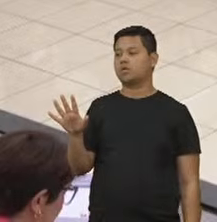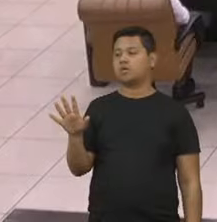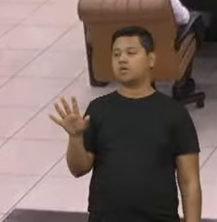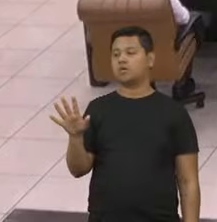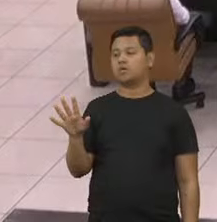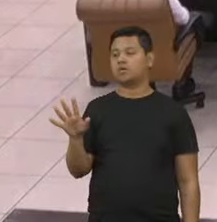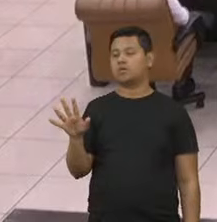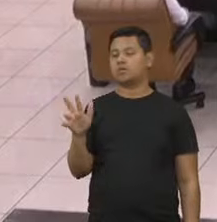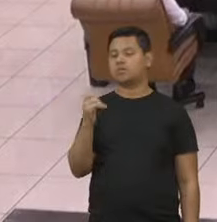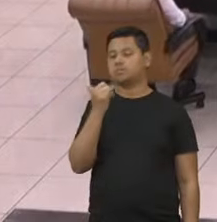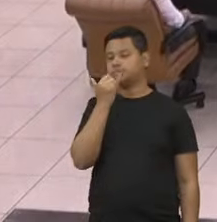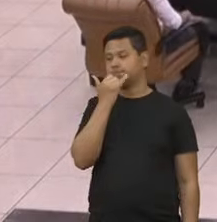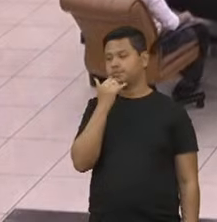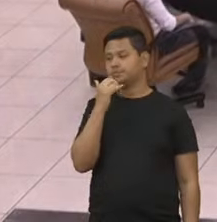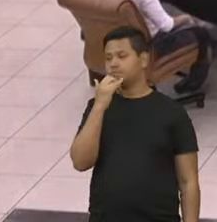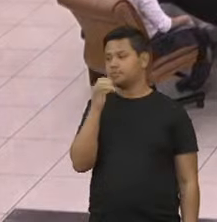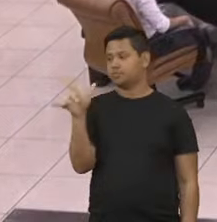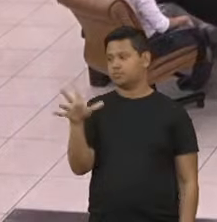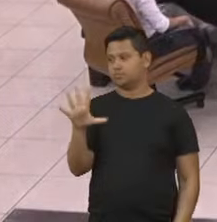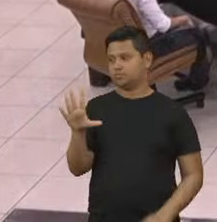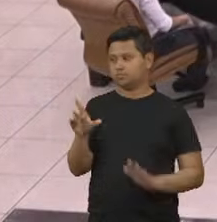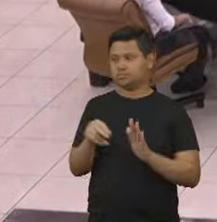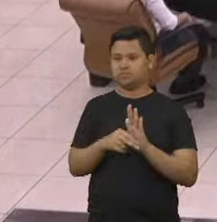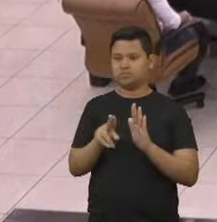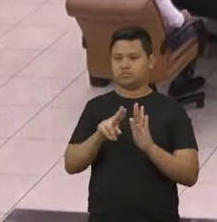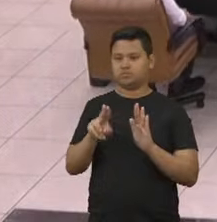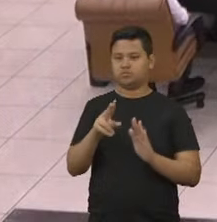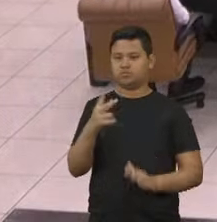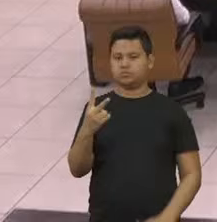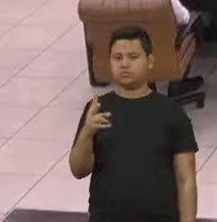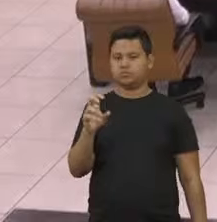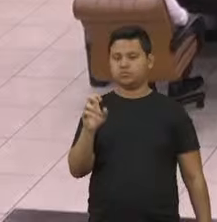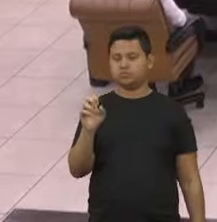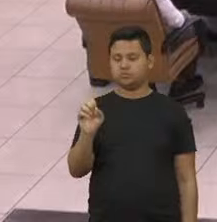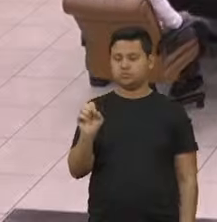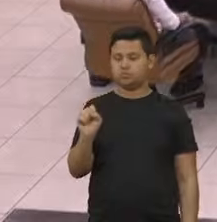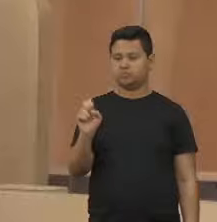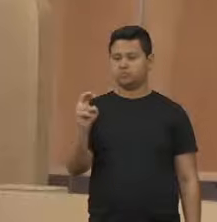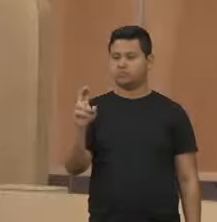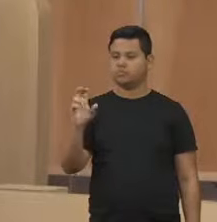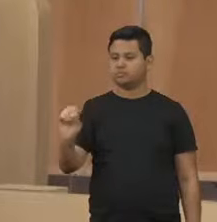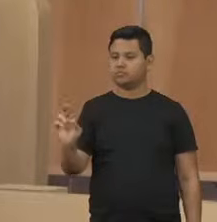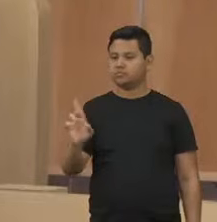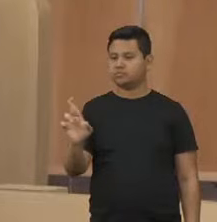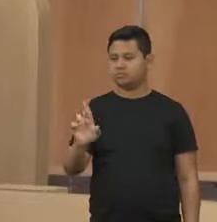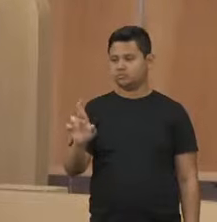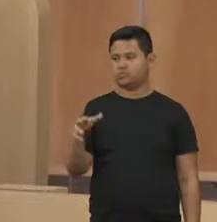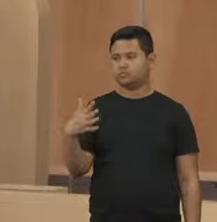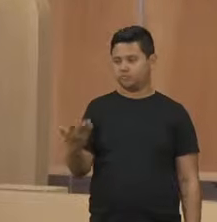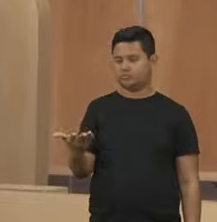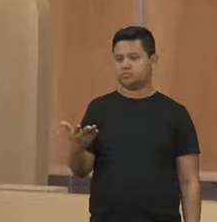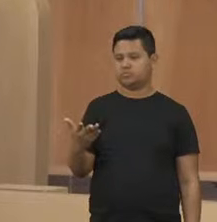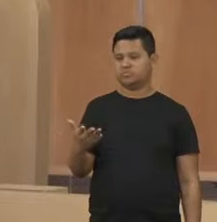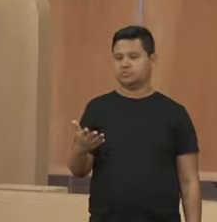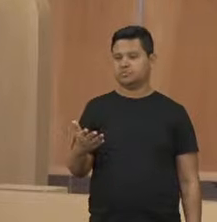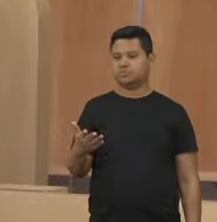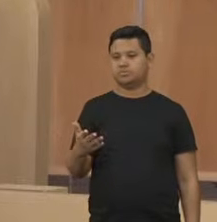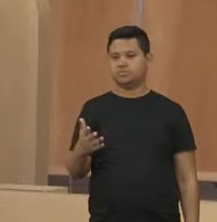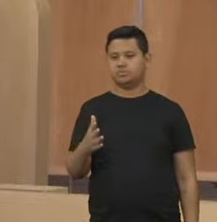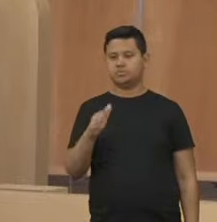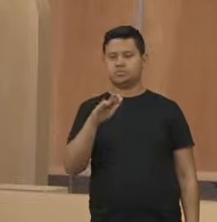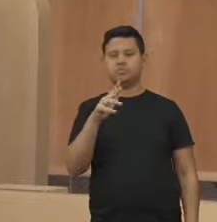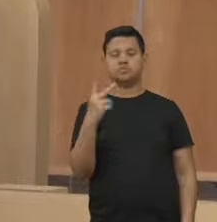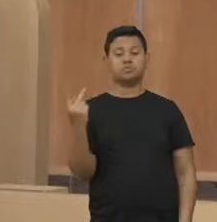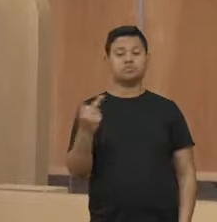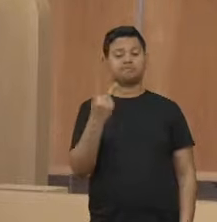Eu peguei um número atualizado de 2.850. Então, é um